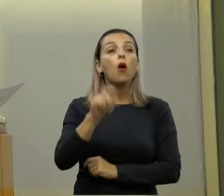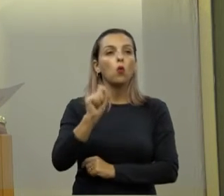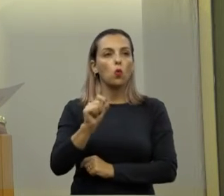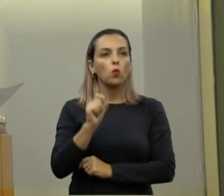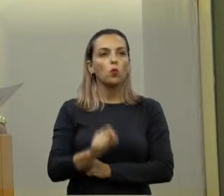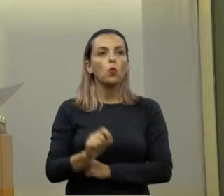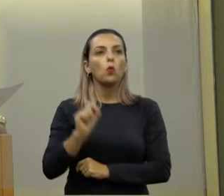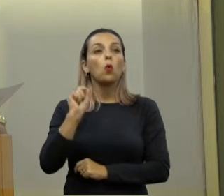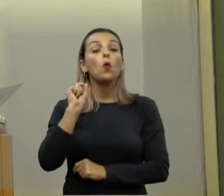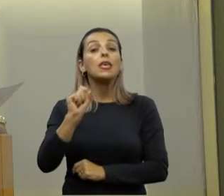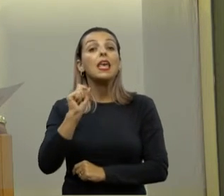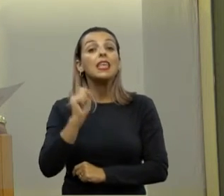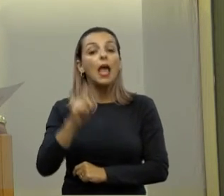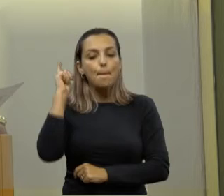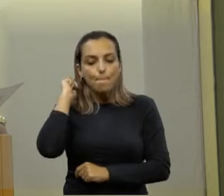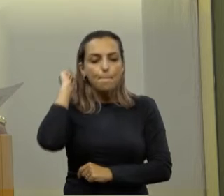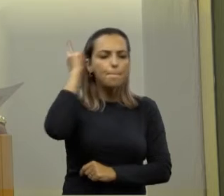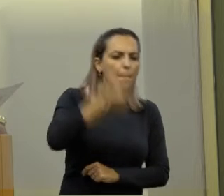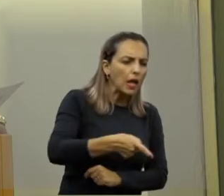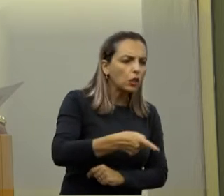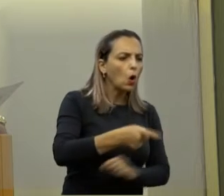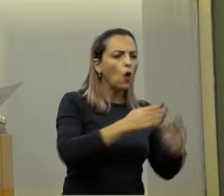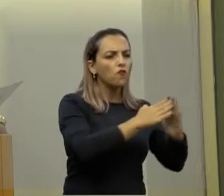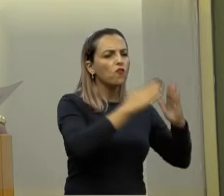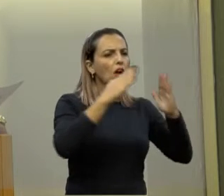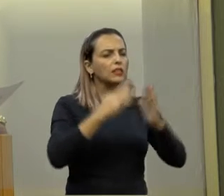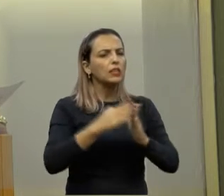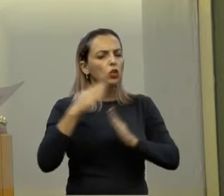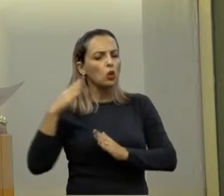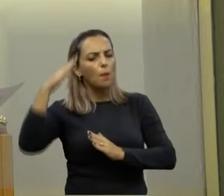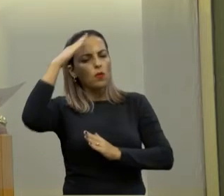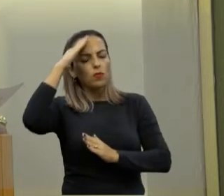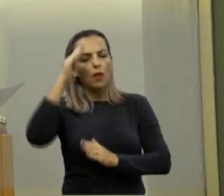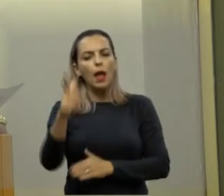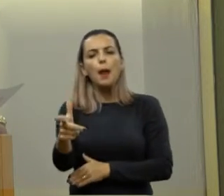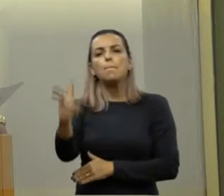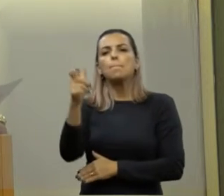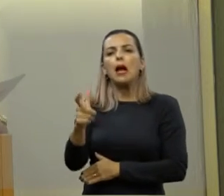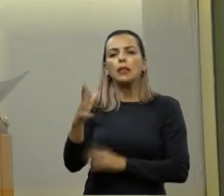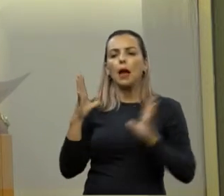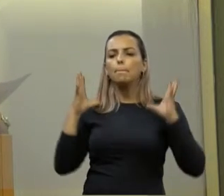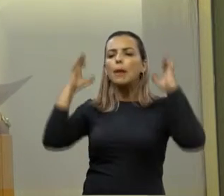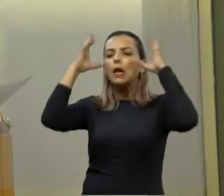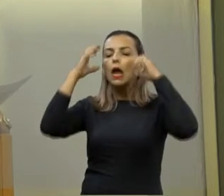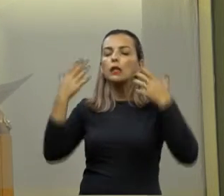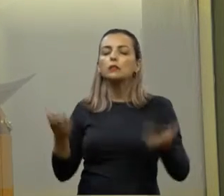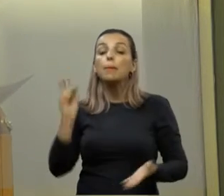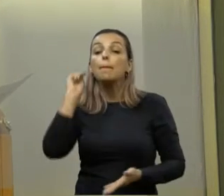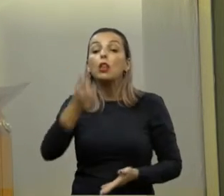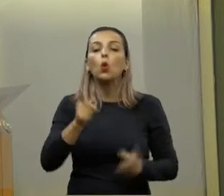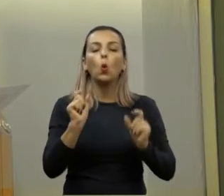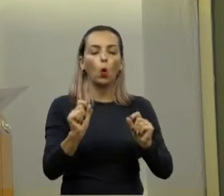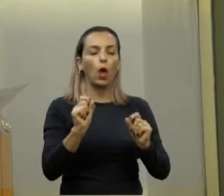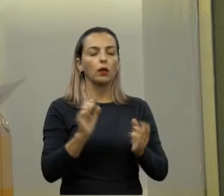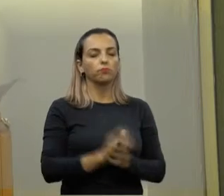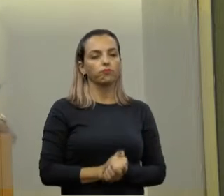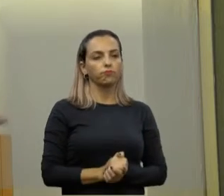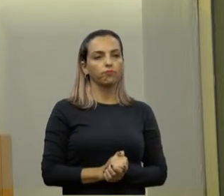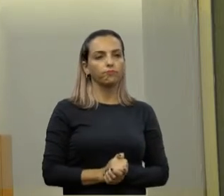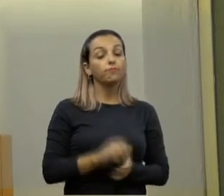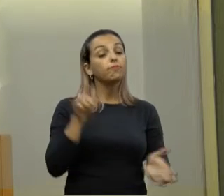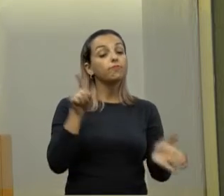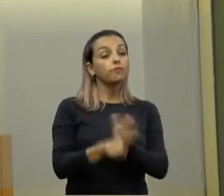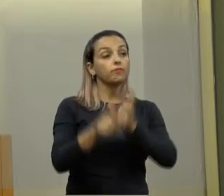quem mandou o vizinho de bolsonaro o filé se matar Marielle fica aqui a pergunta então para gente esclarecer